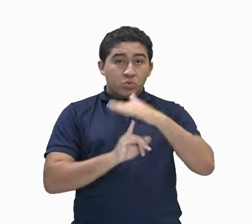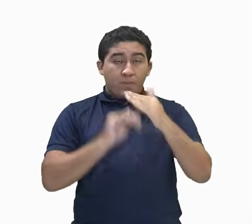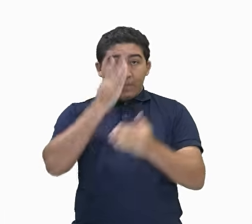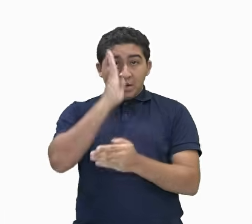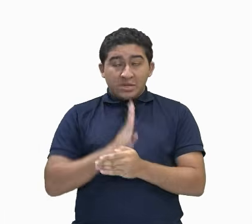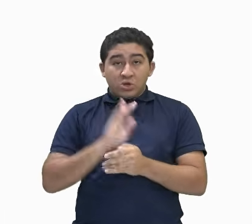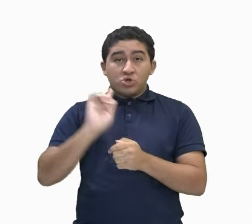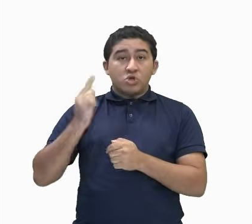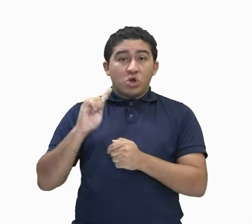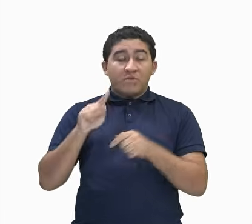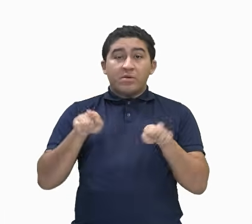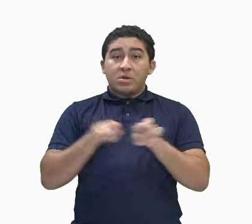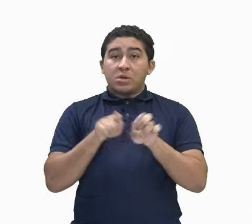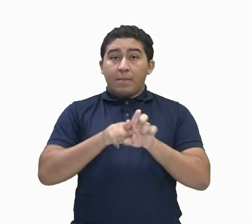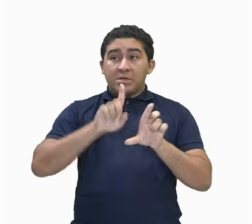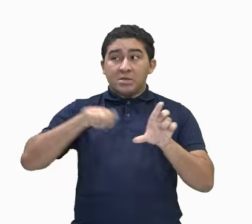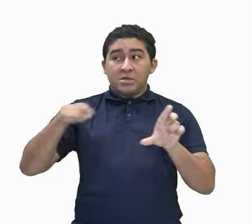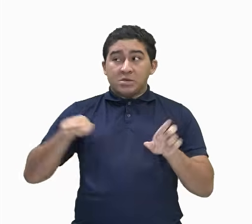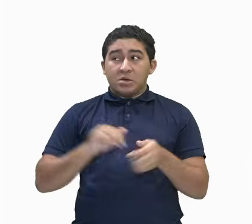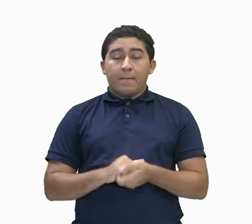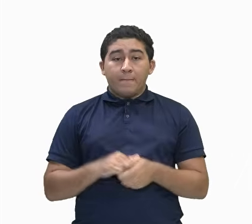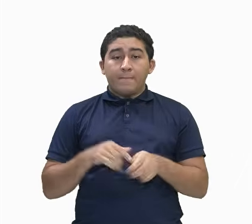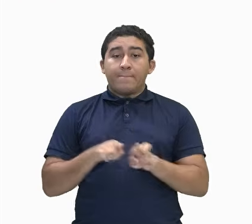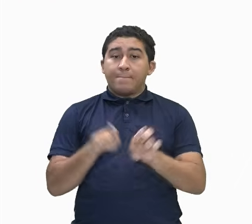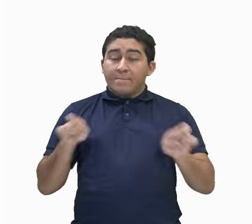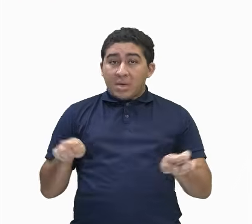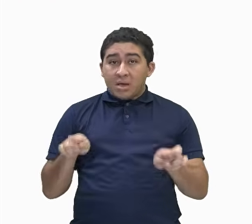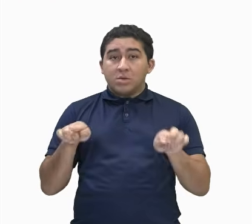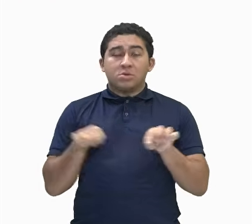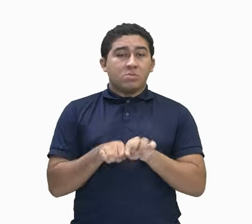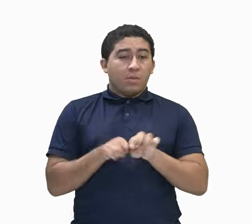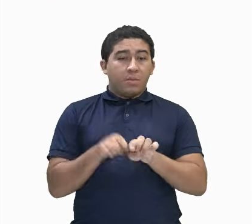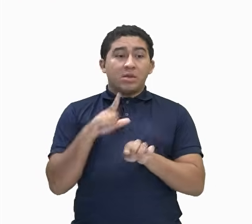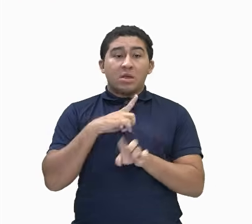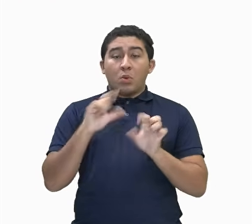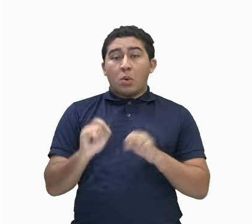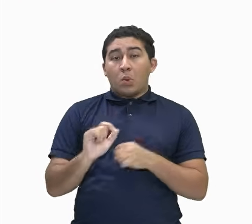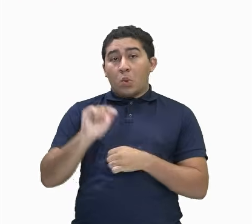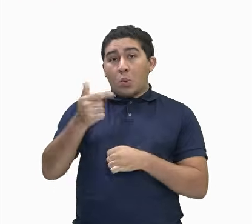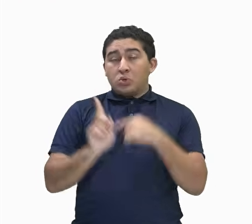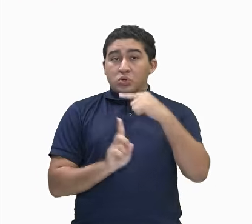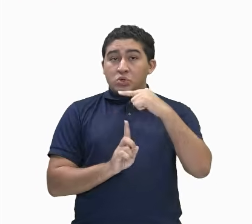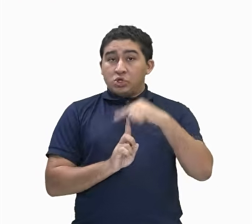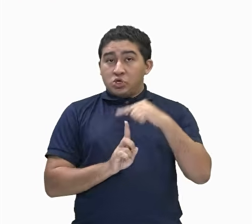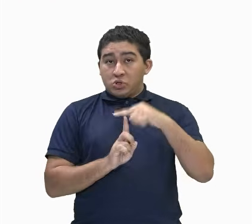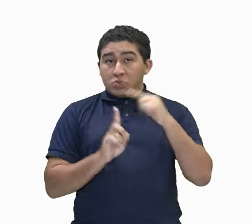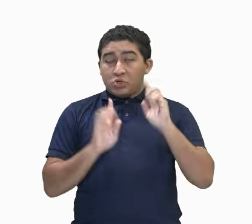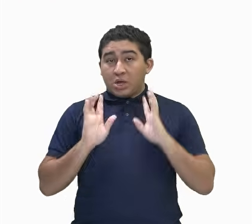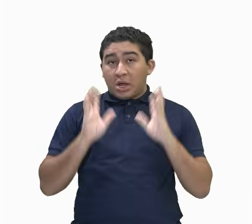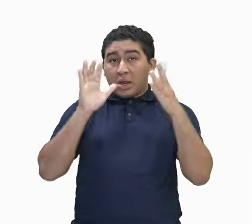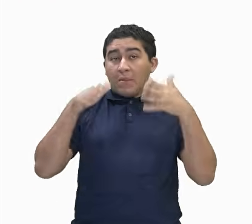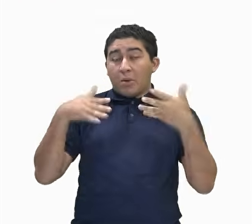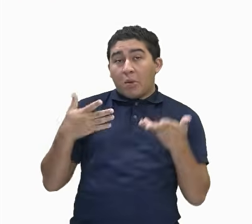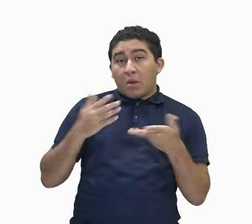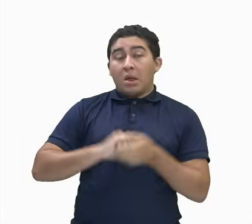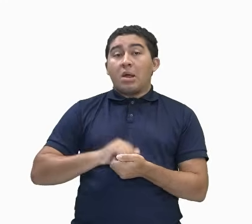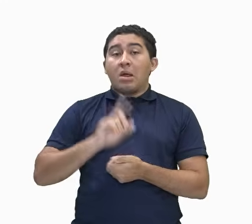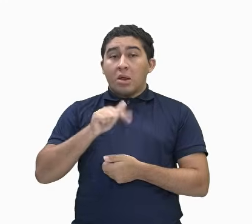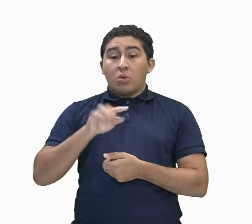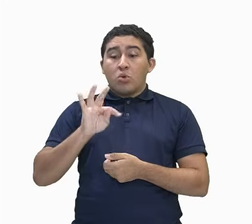zona tropical, da zona equatorial, também temos um outro tipo de clima, que vai ser o